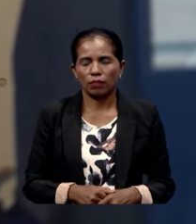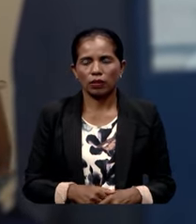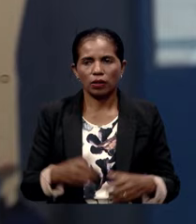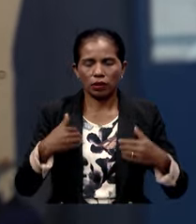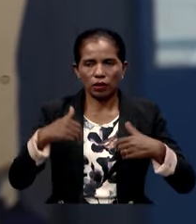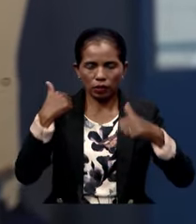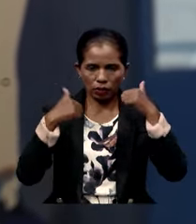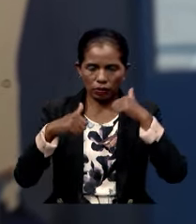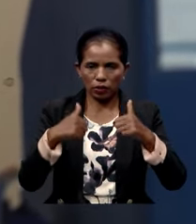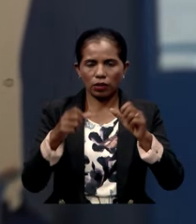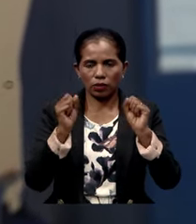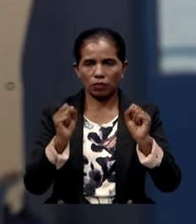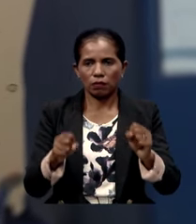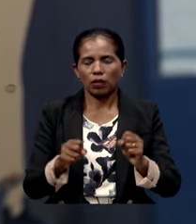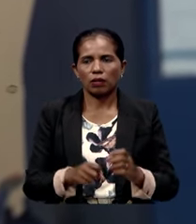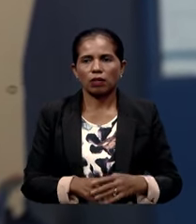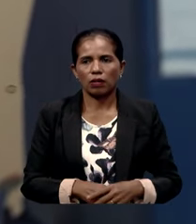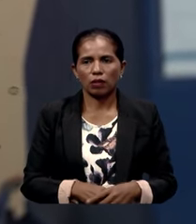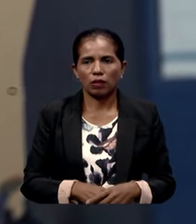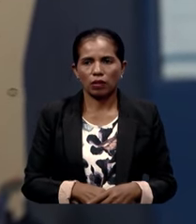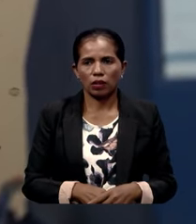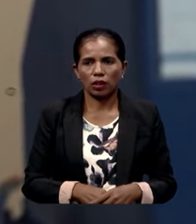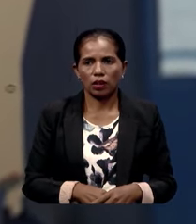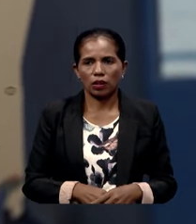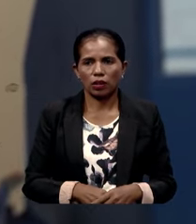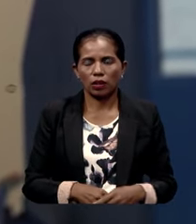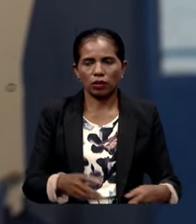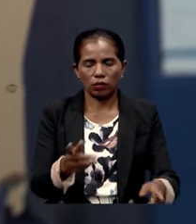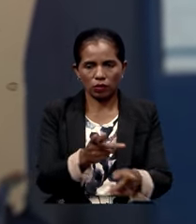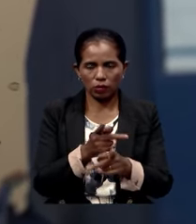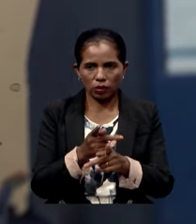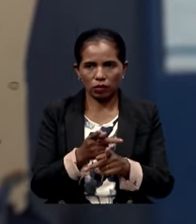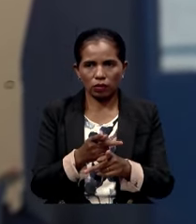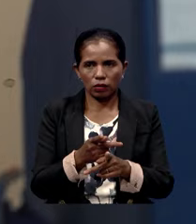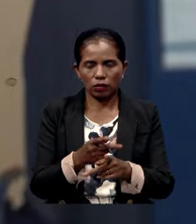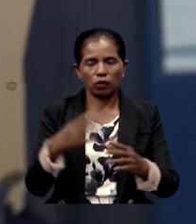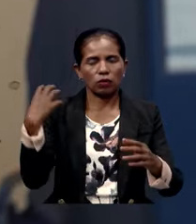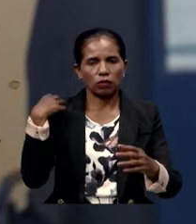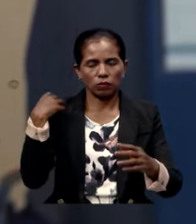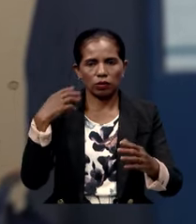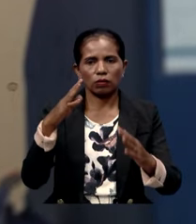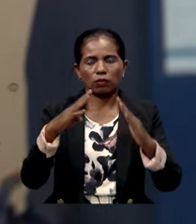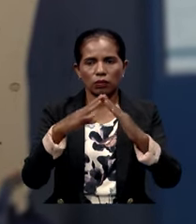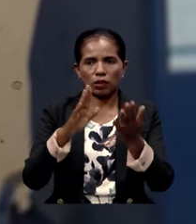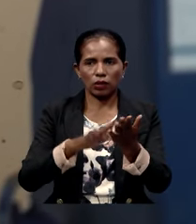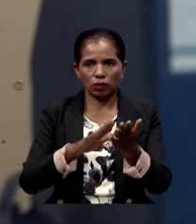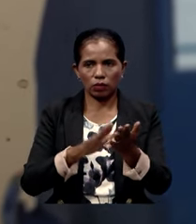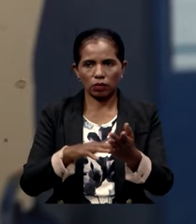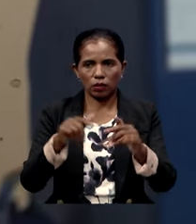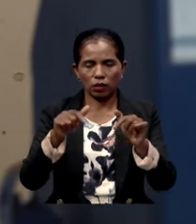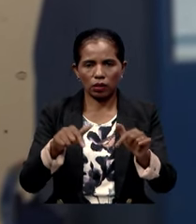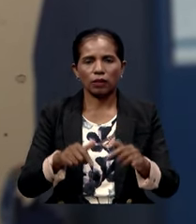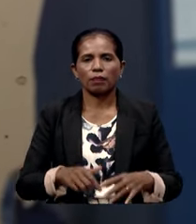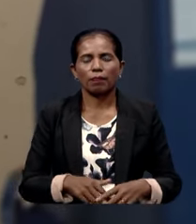atividade atuvela be. Atu bele protese, edifício be, escola